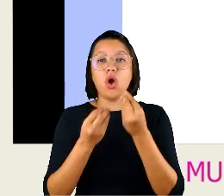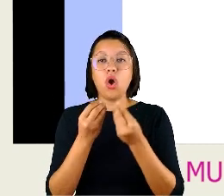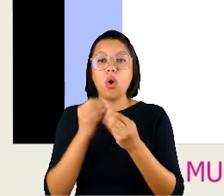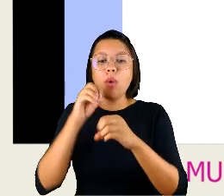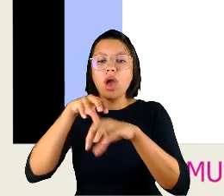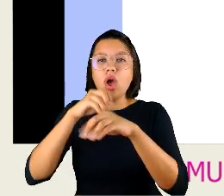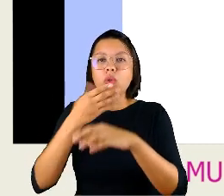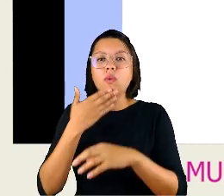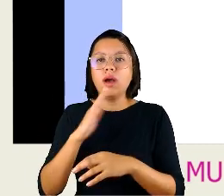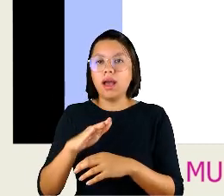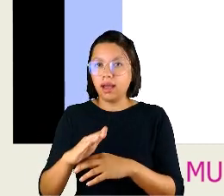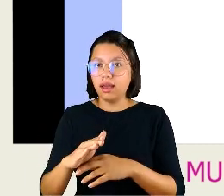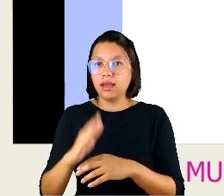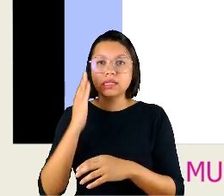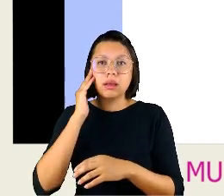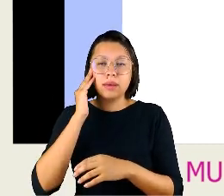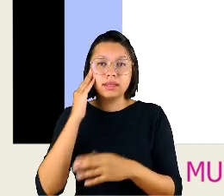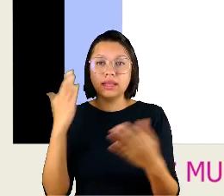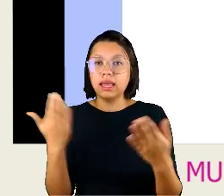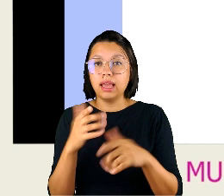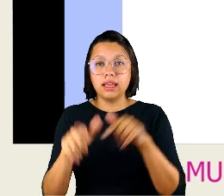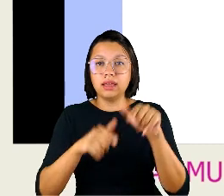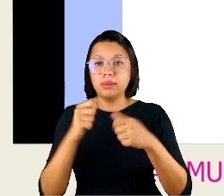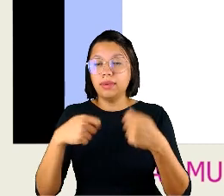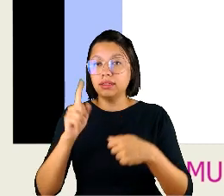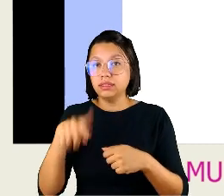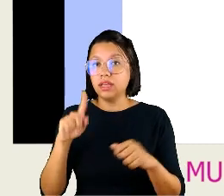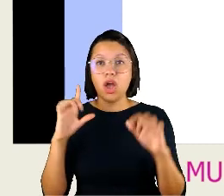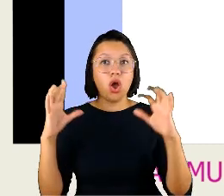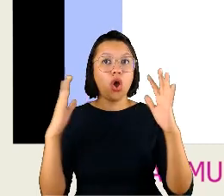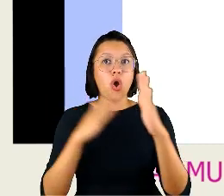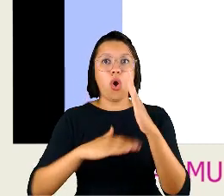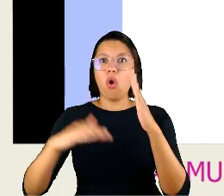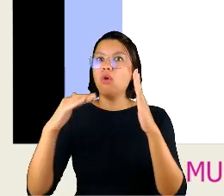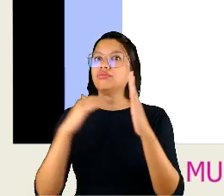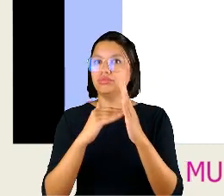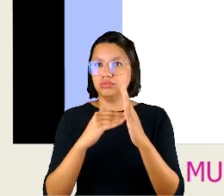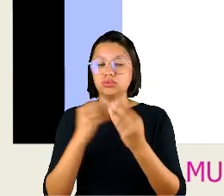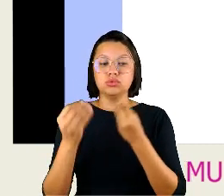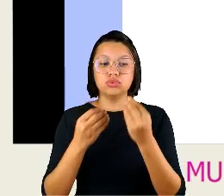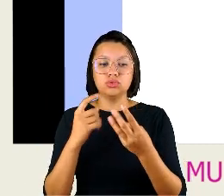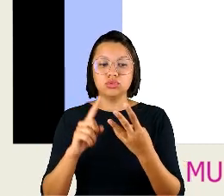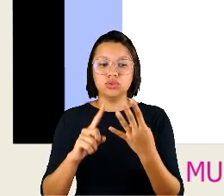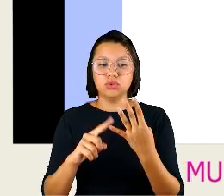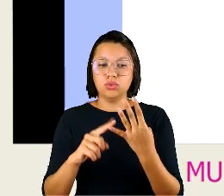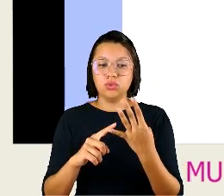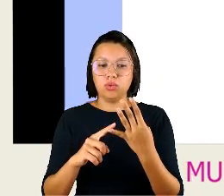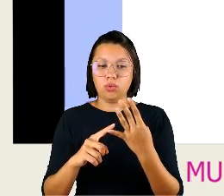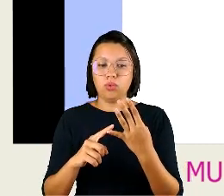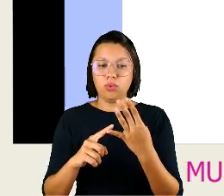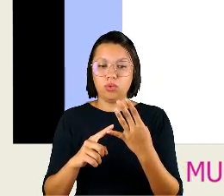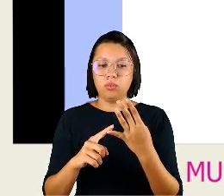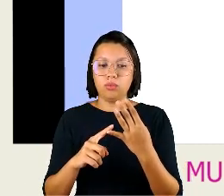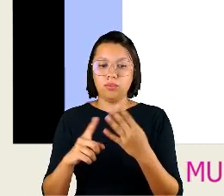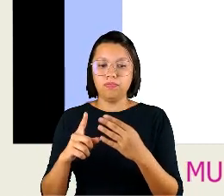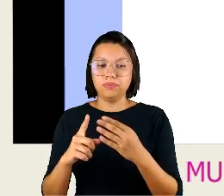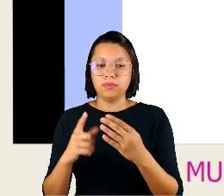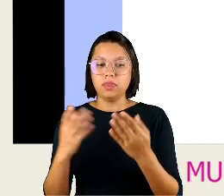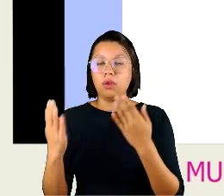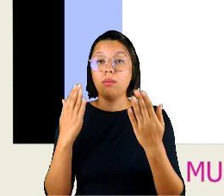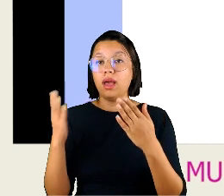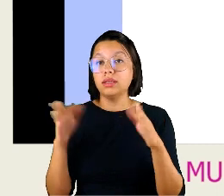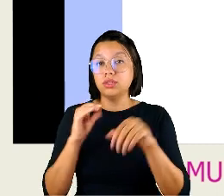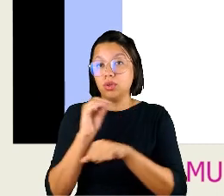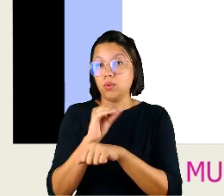crianças para entender que esse trabalho precisa ser de todos, e como parar esse cuidado entre diferentes raças e mulheres não brancas,